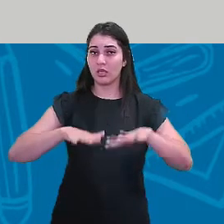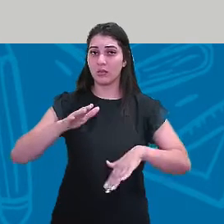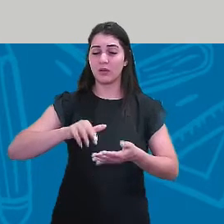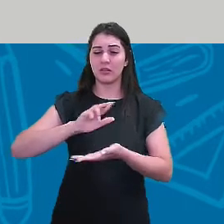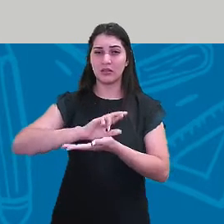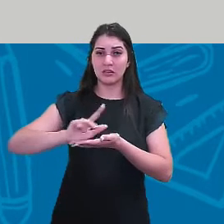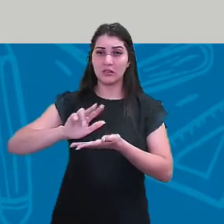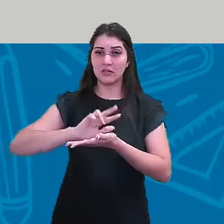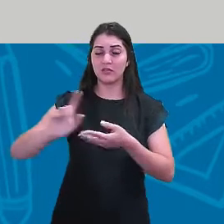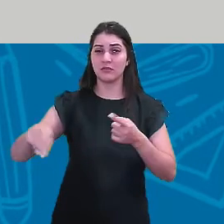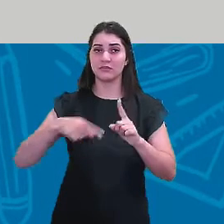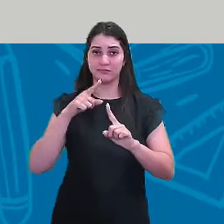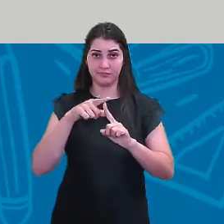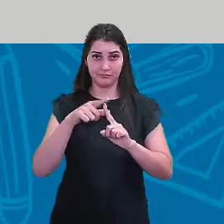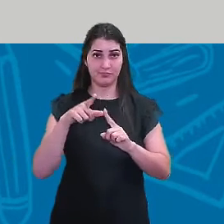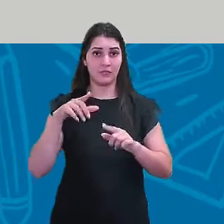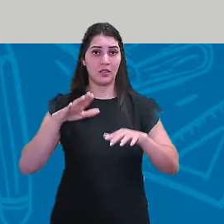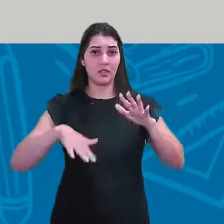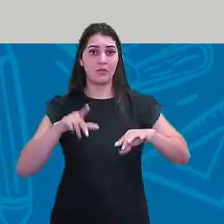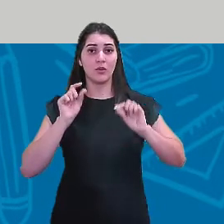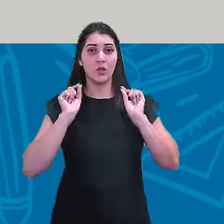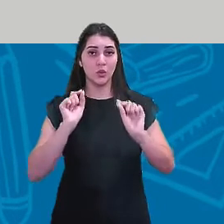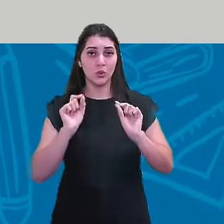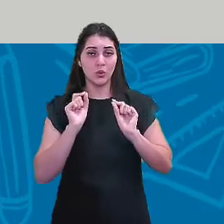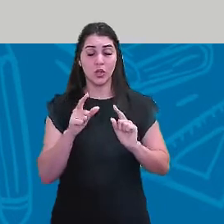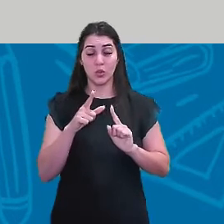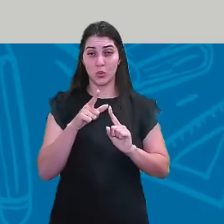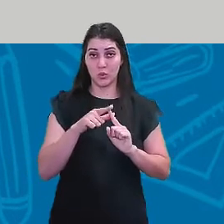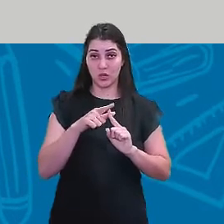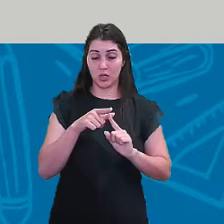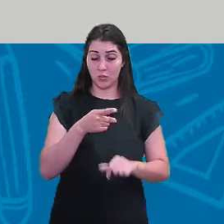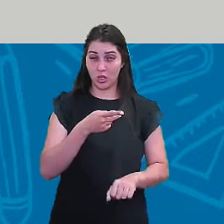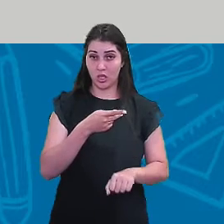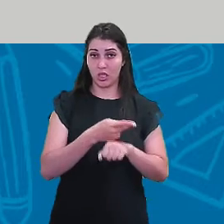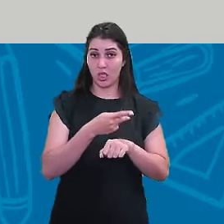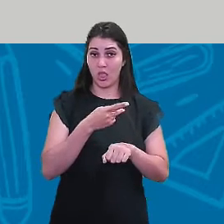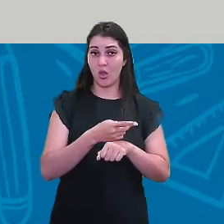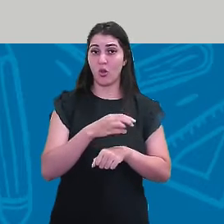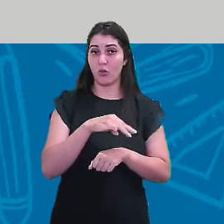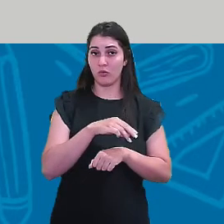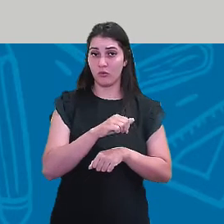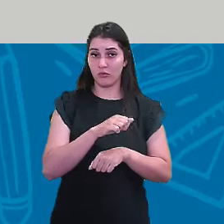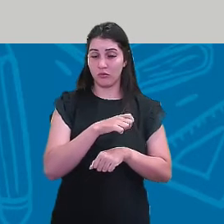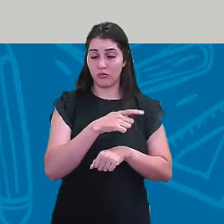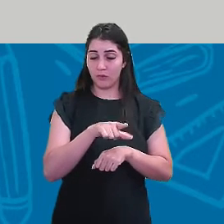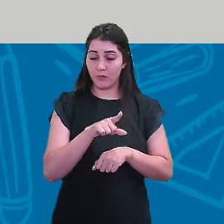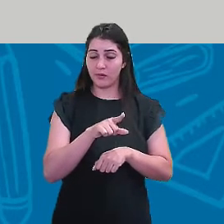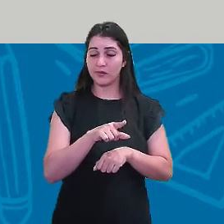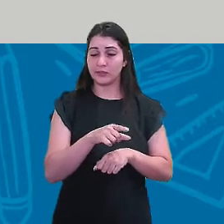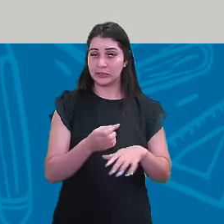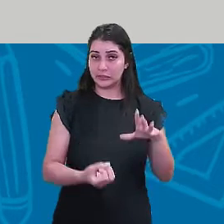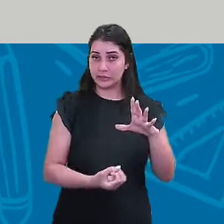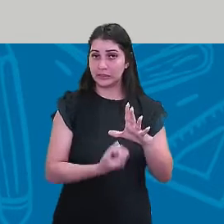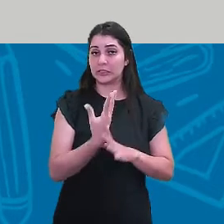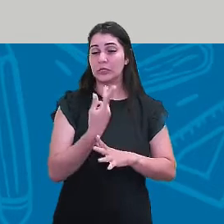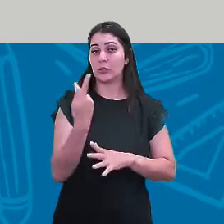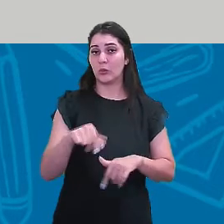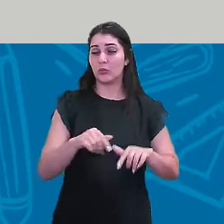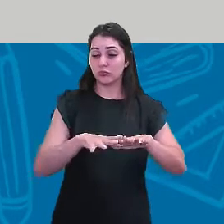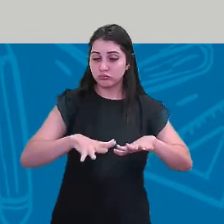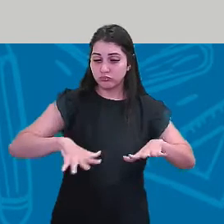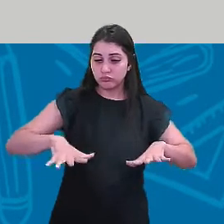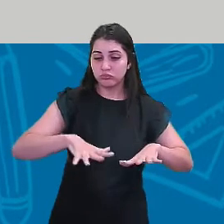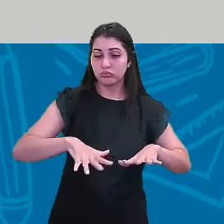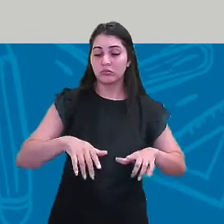vários fatores. Vai depender do tipo da rocha matriz que está lá embaixo, que originou, né, este solo,